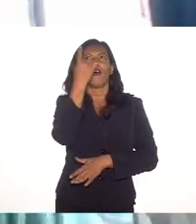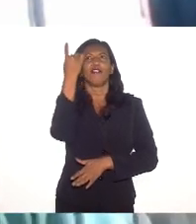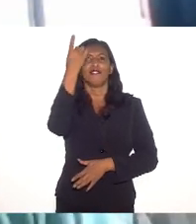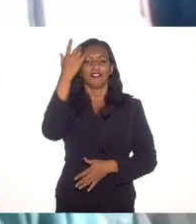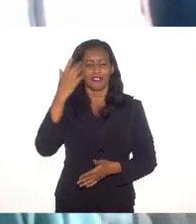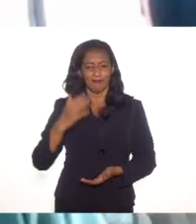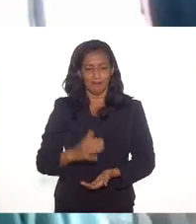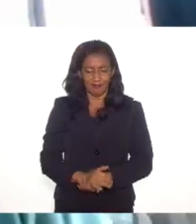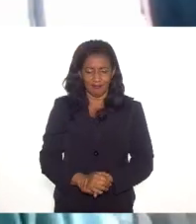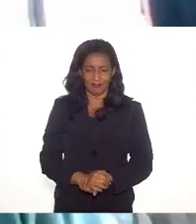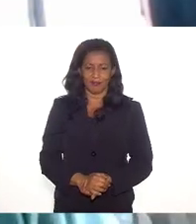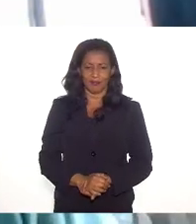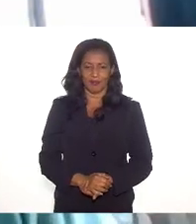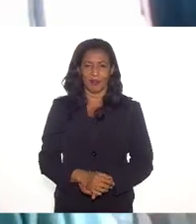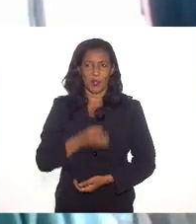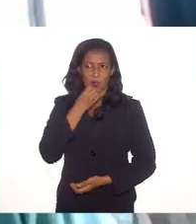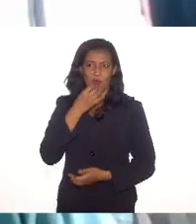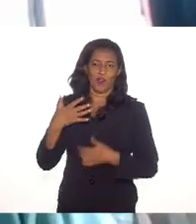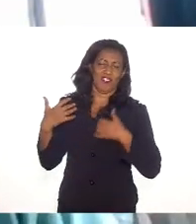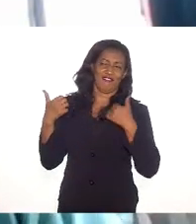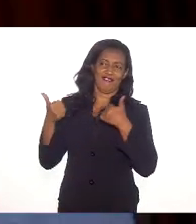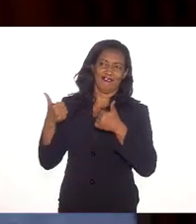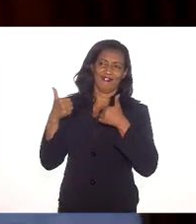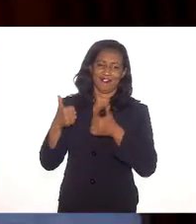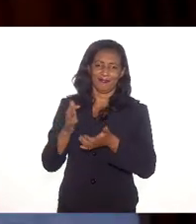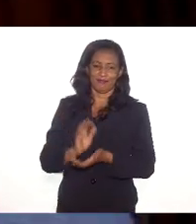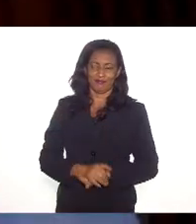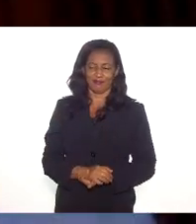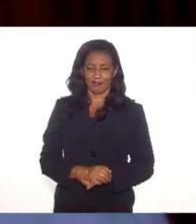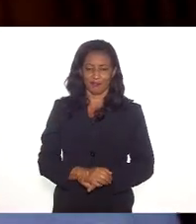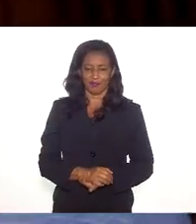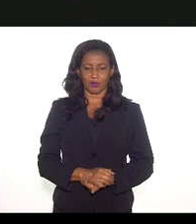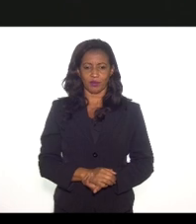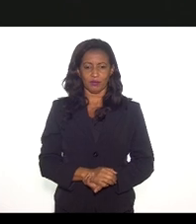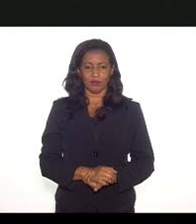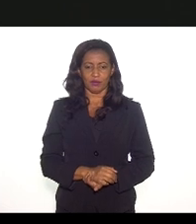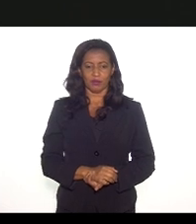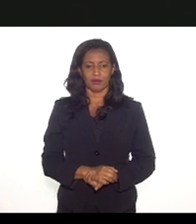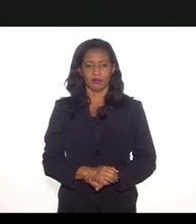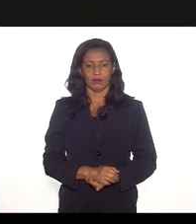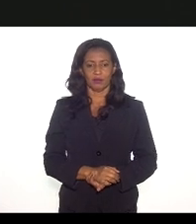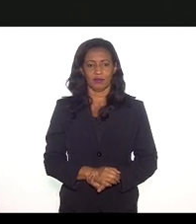Bom, amigo. Muito bom. Muito